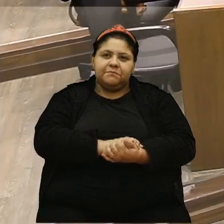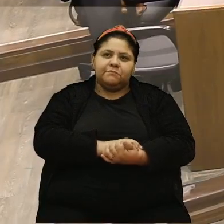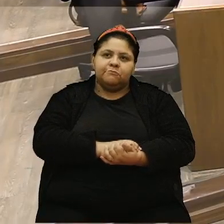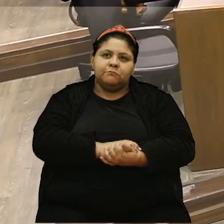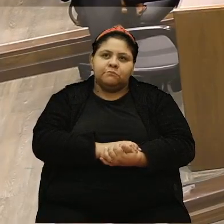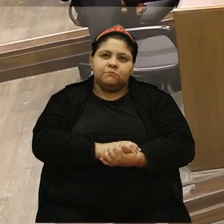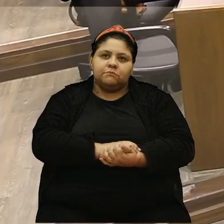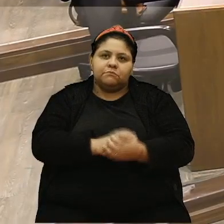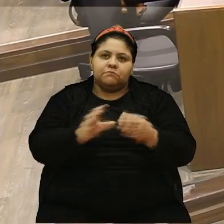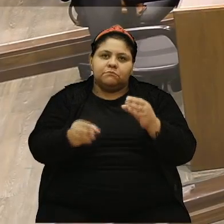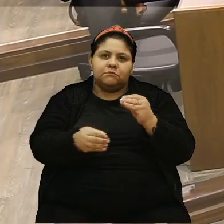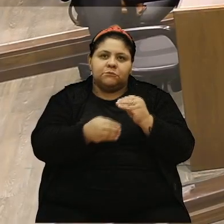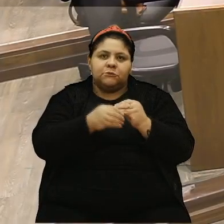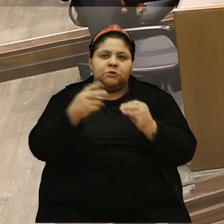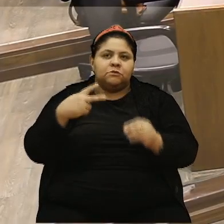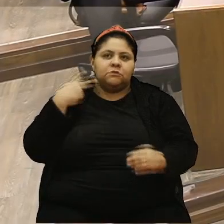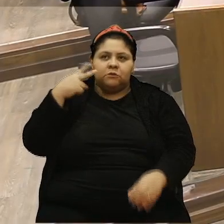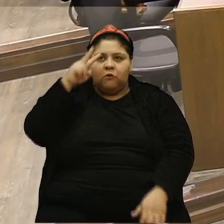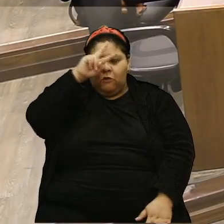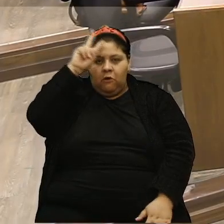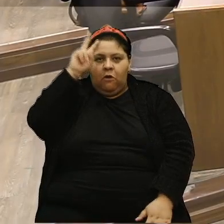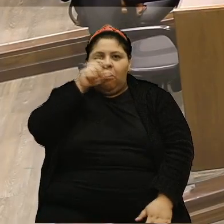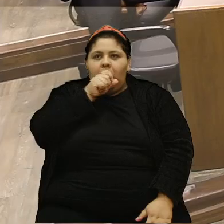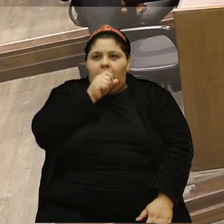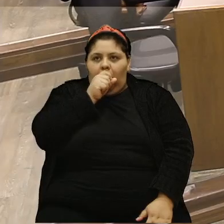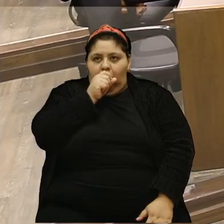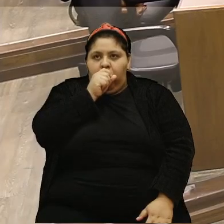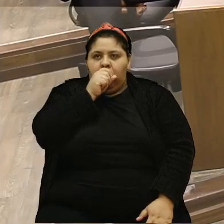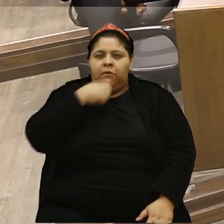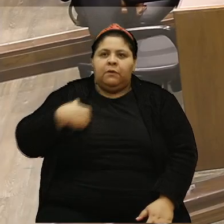Sandro. Sua parte, vereador Edson.